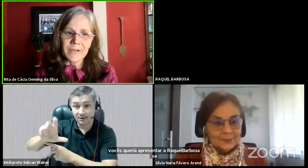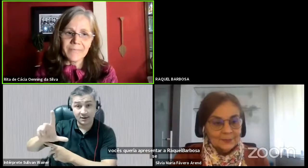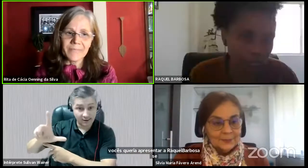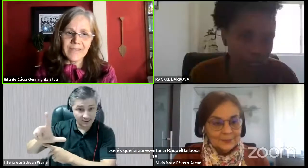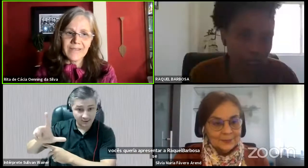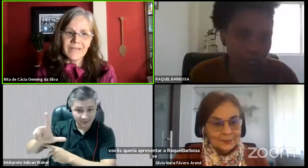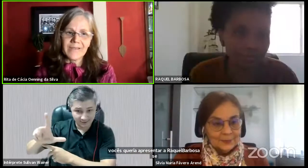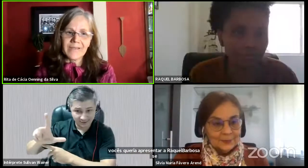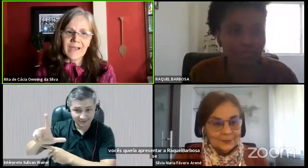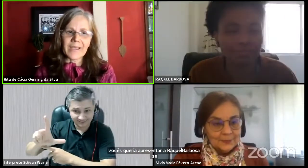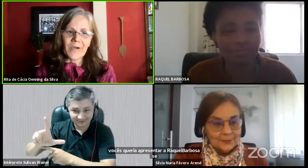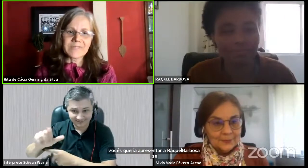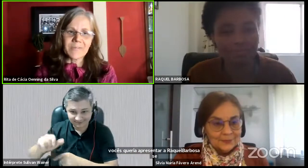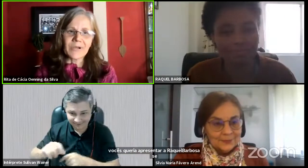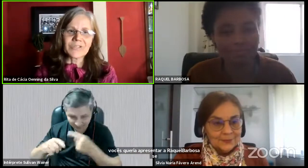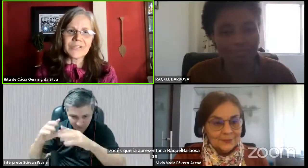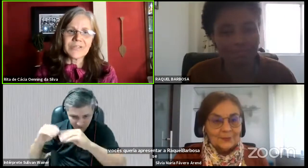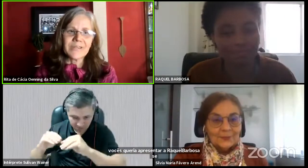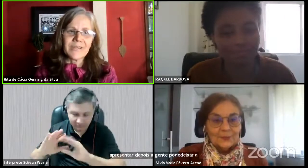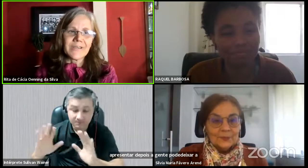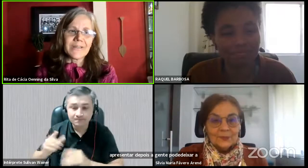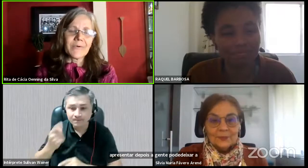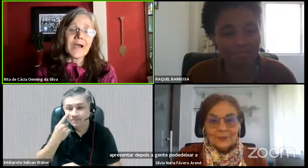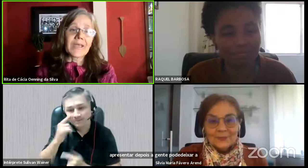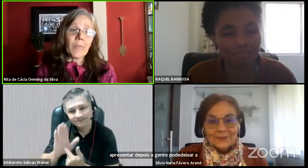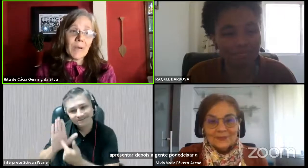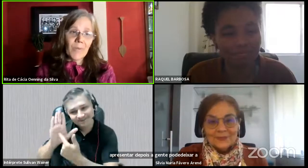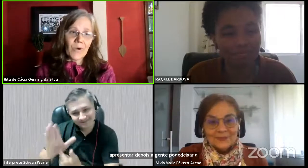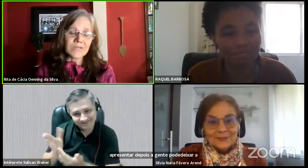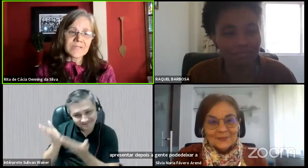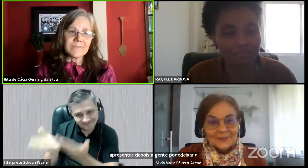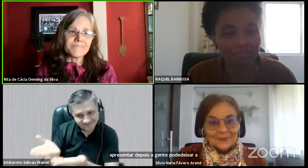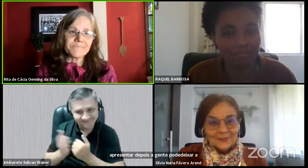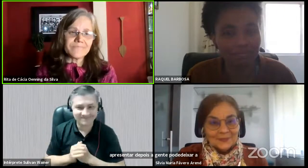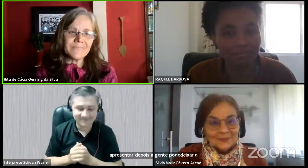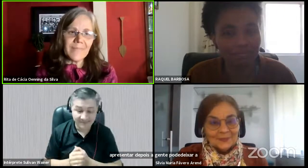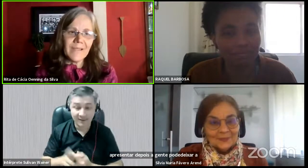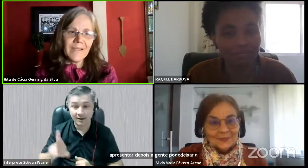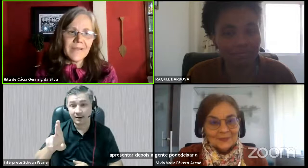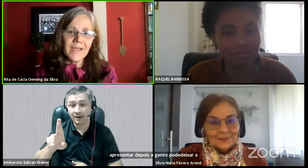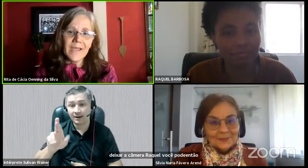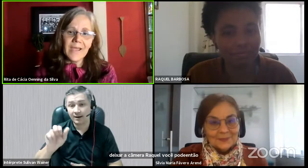fechar a câmera. Raquel, você pode... Então, a Raquel Barbosa,